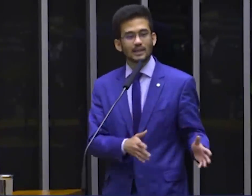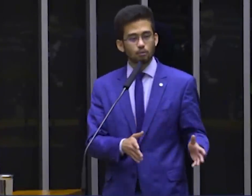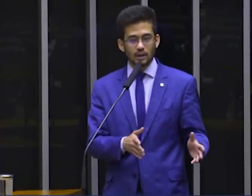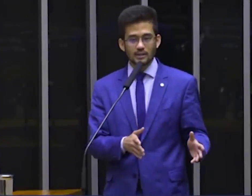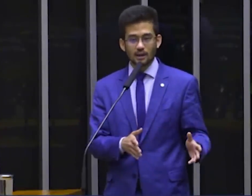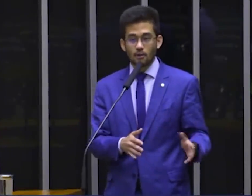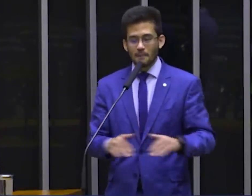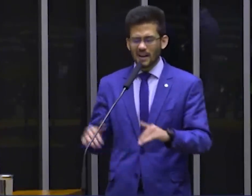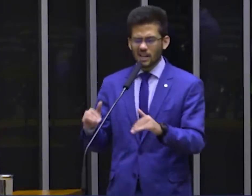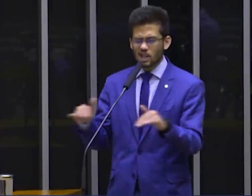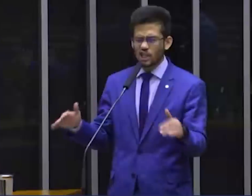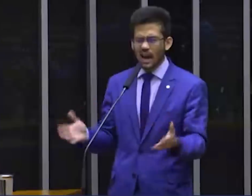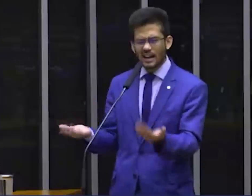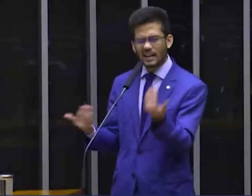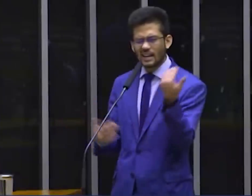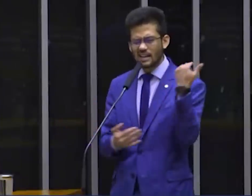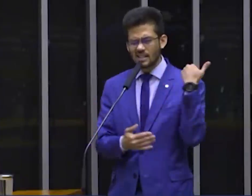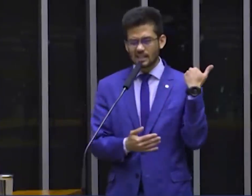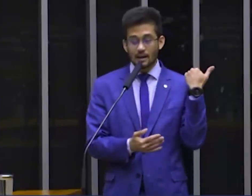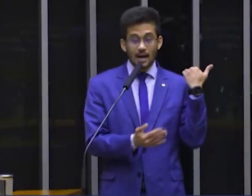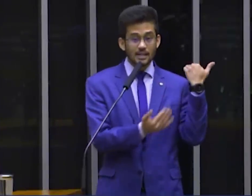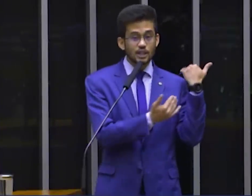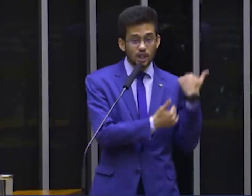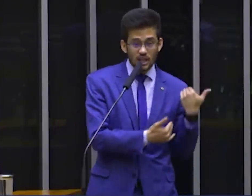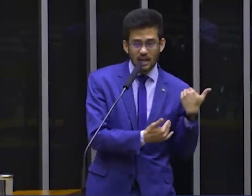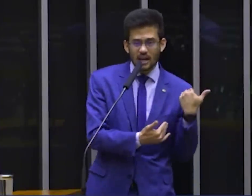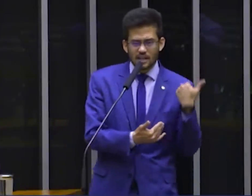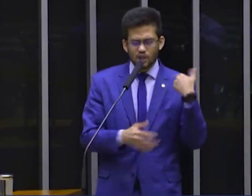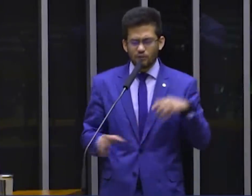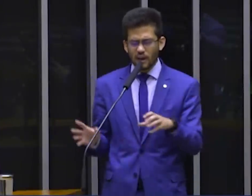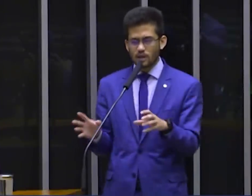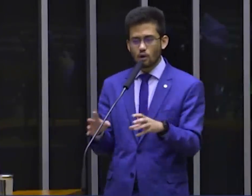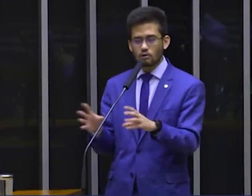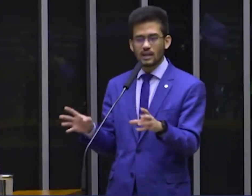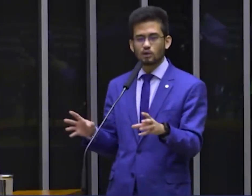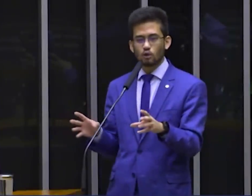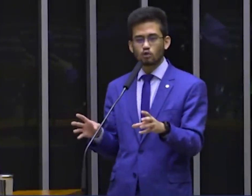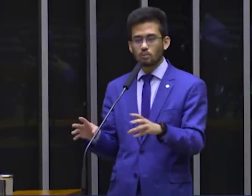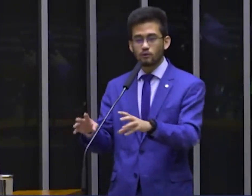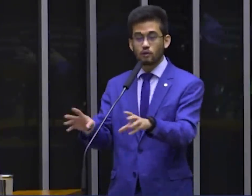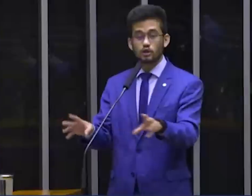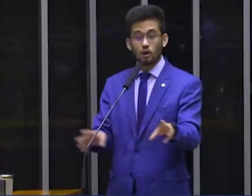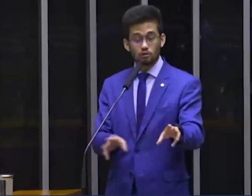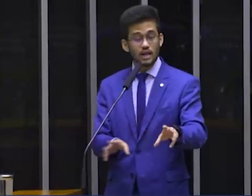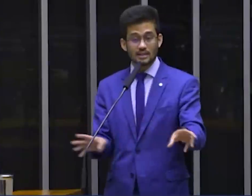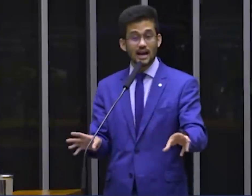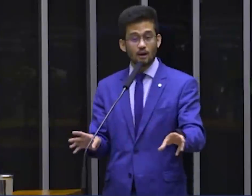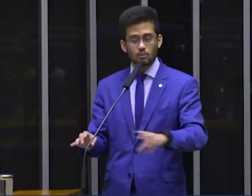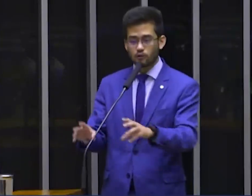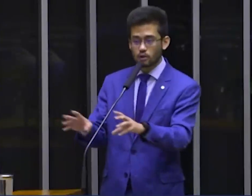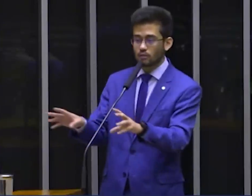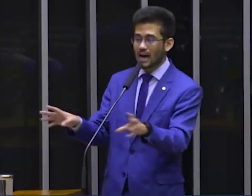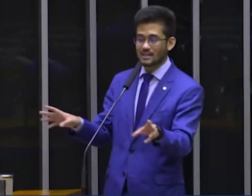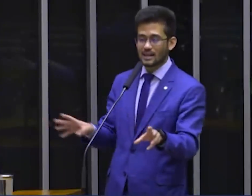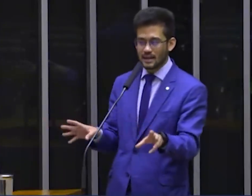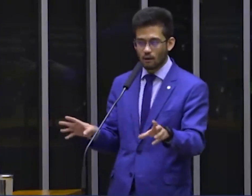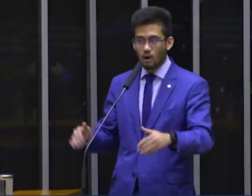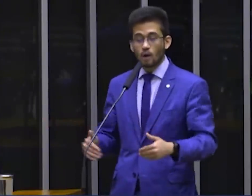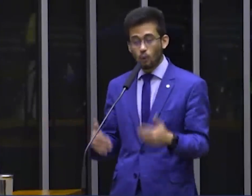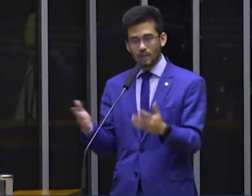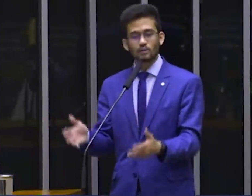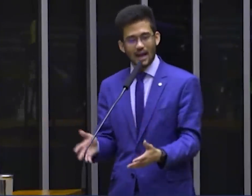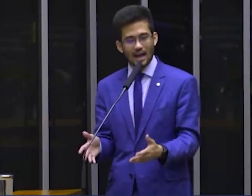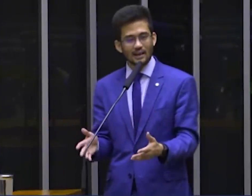na O que são para que a gente larga aquela herança antiga de ver jogos eletrônicos como se fosse jogos de azar como se fosse um